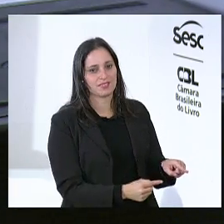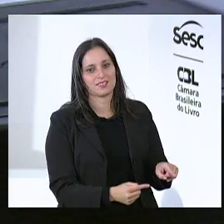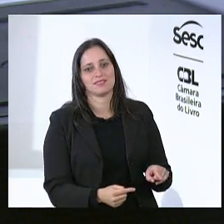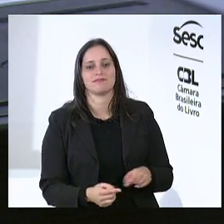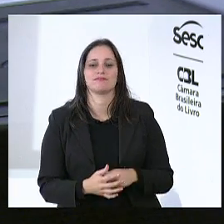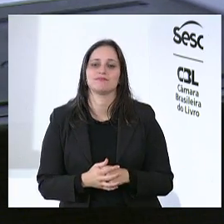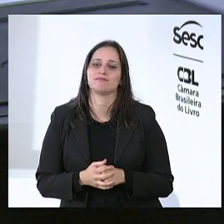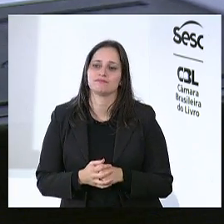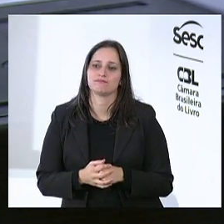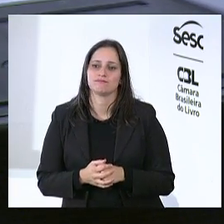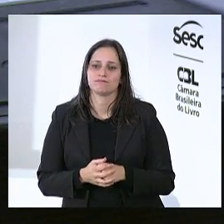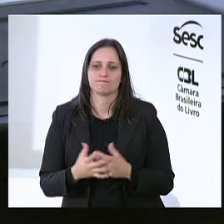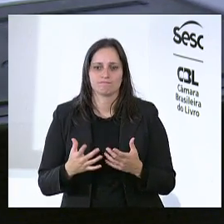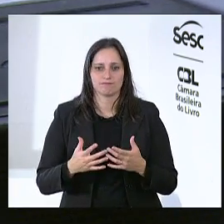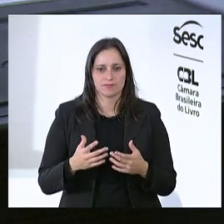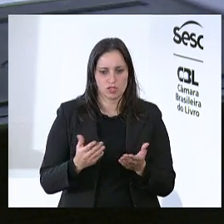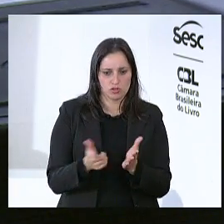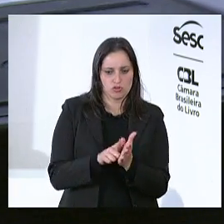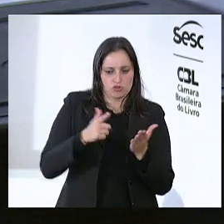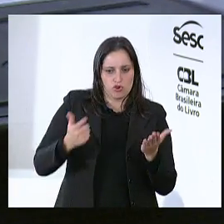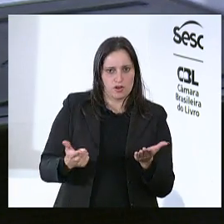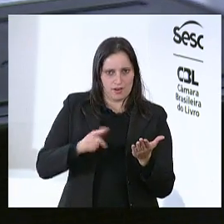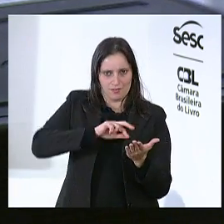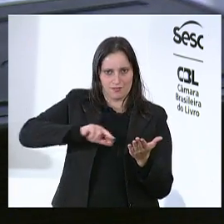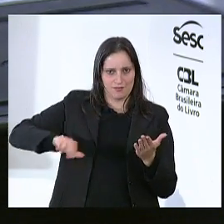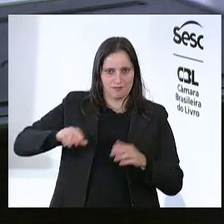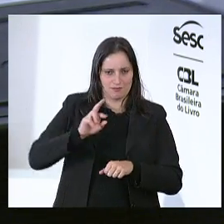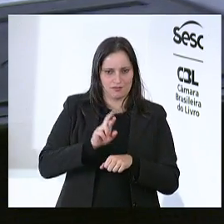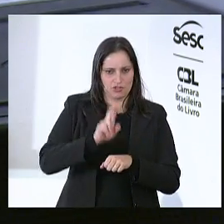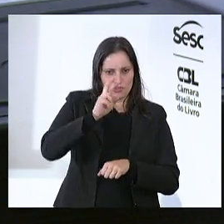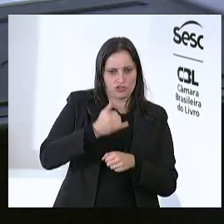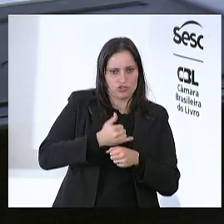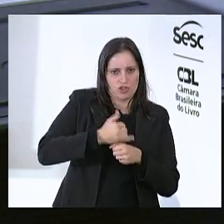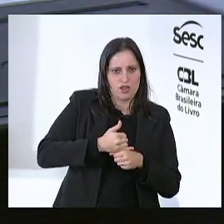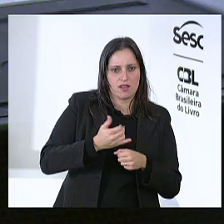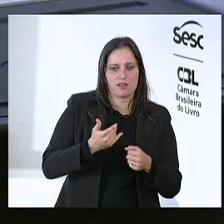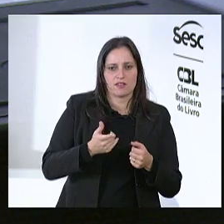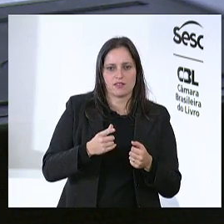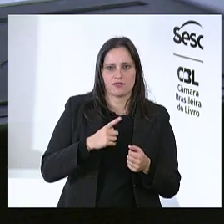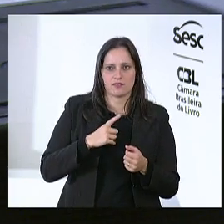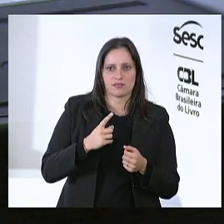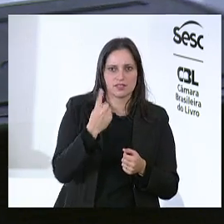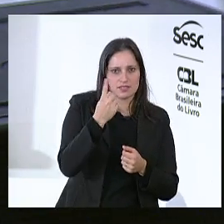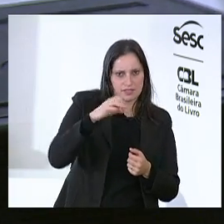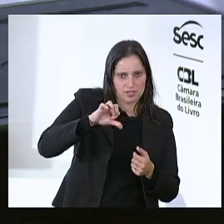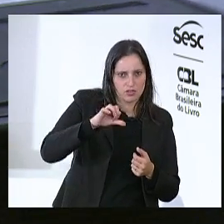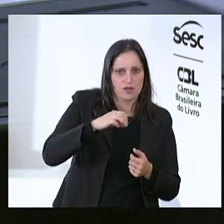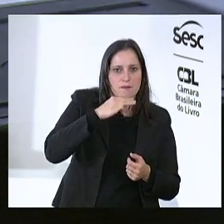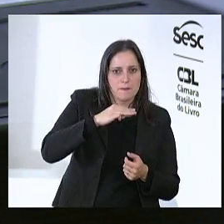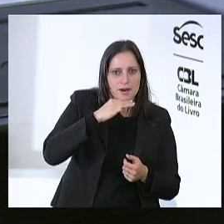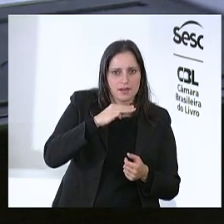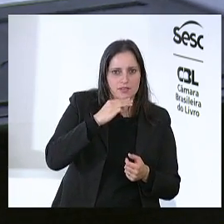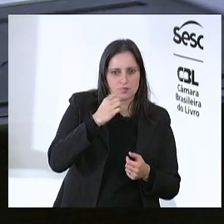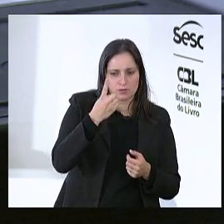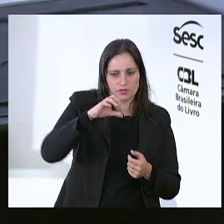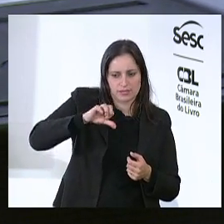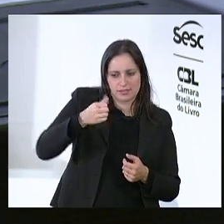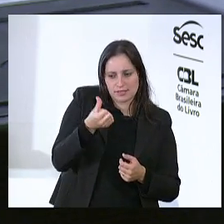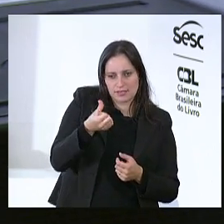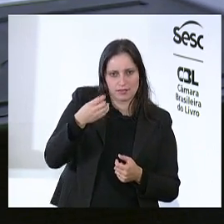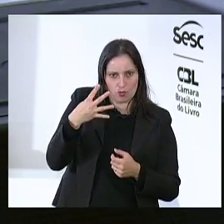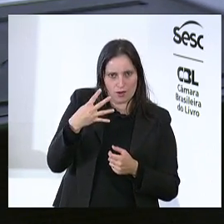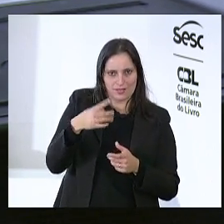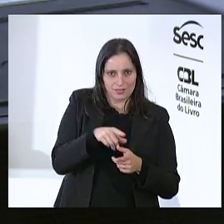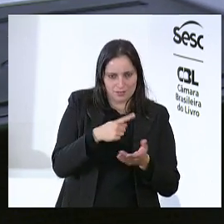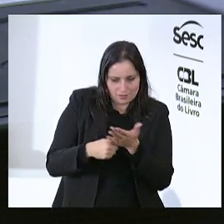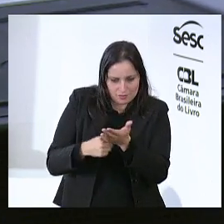Manchete dos jornais, logo depois da marcha com Deus pela família, 19 de março de 64, que prepara o golpe, né? Dizia o